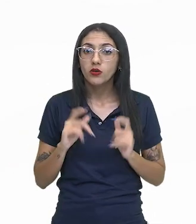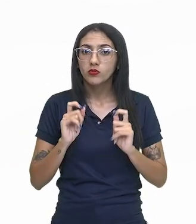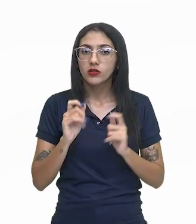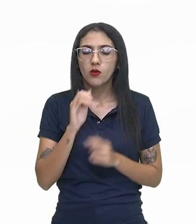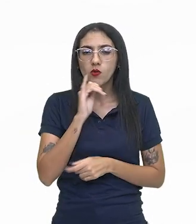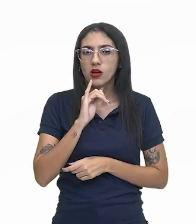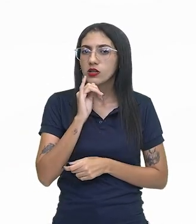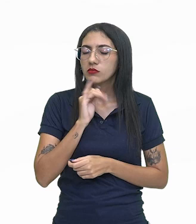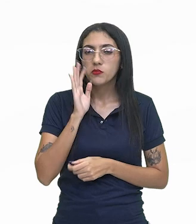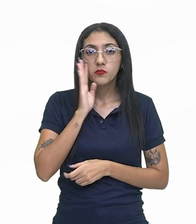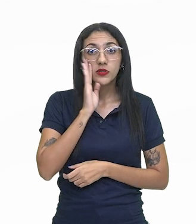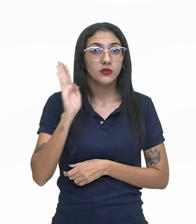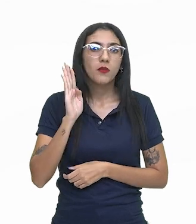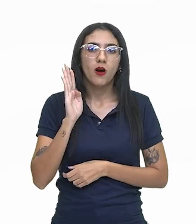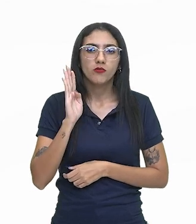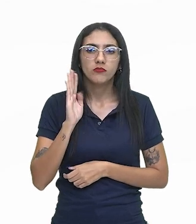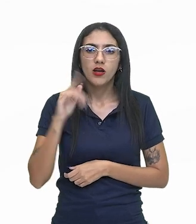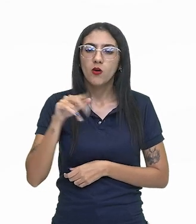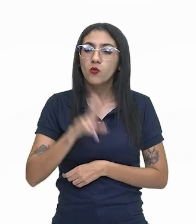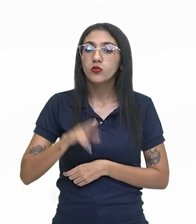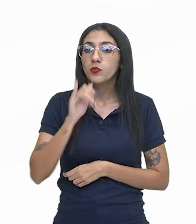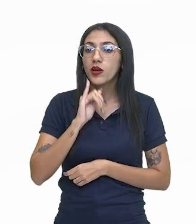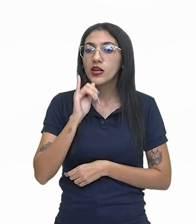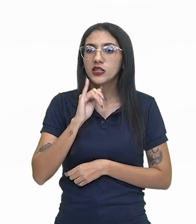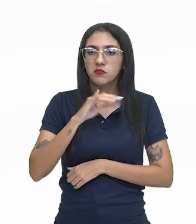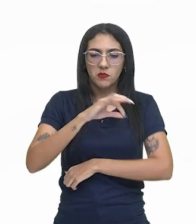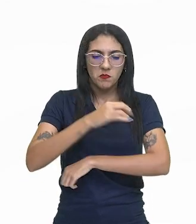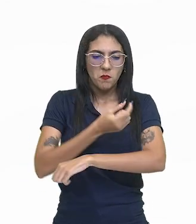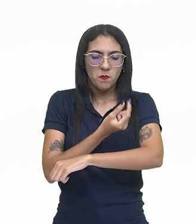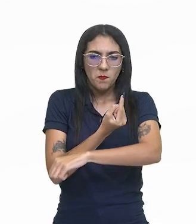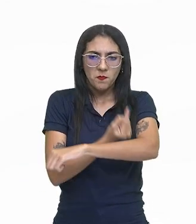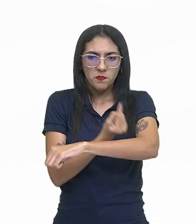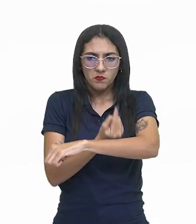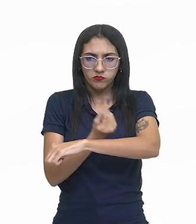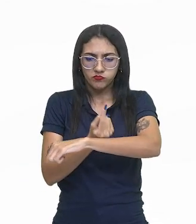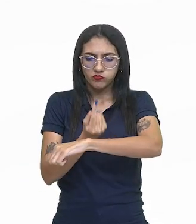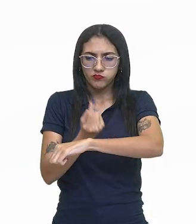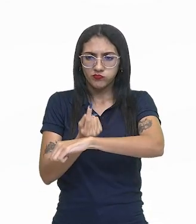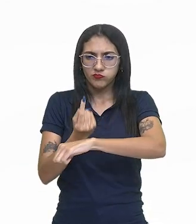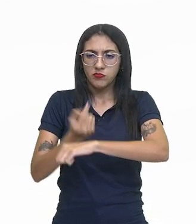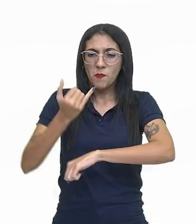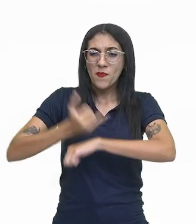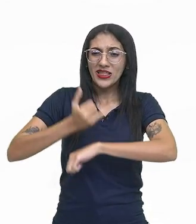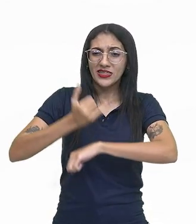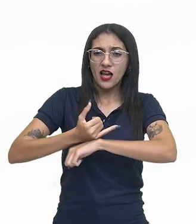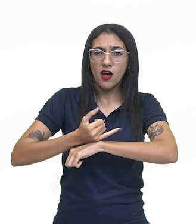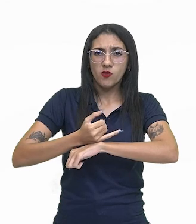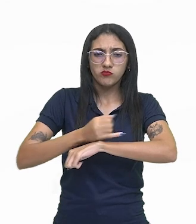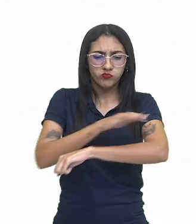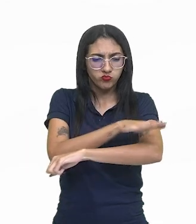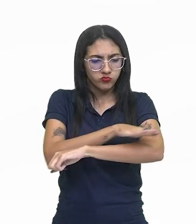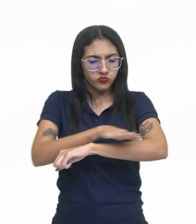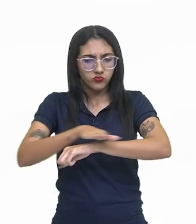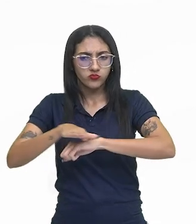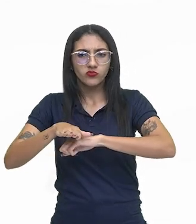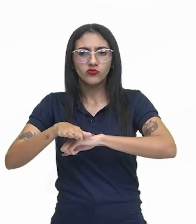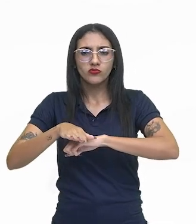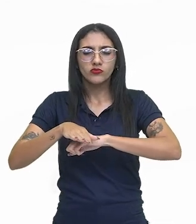mais clássicos de arquitetura hostil, é quando você coloca pinos de metal em calçadas, né, em áreas